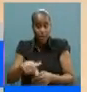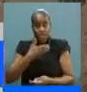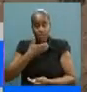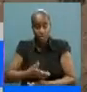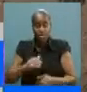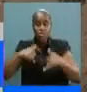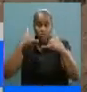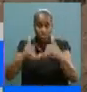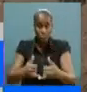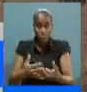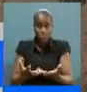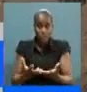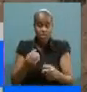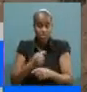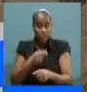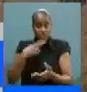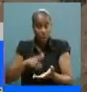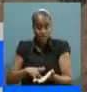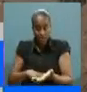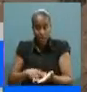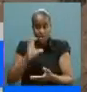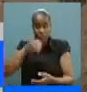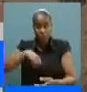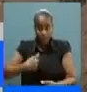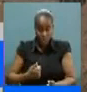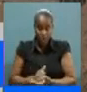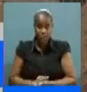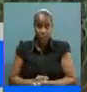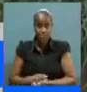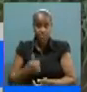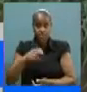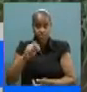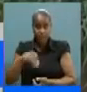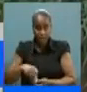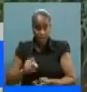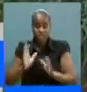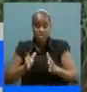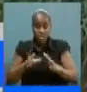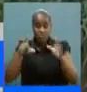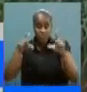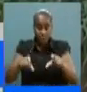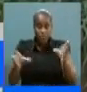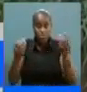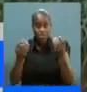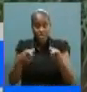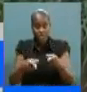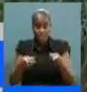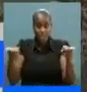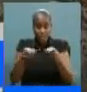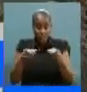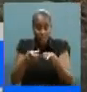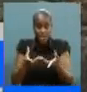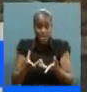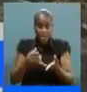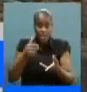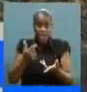e depois adaptá-la à realidade cabo-verdiana. A Embrapa já instalou várias dessas mini barragens em